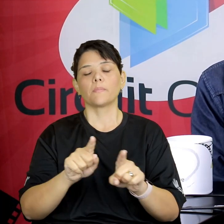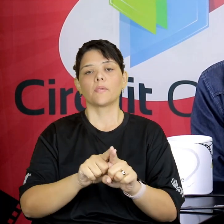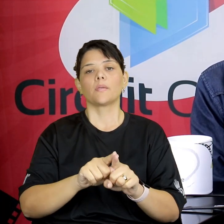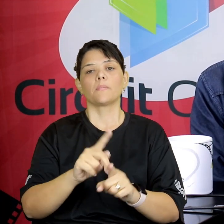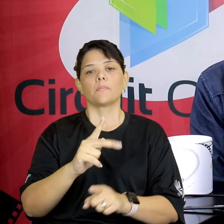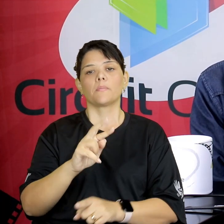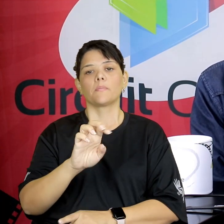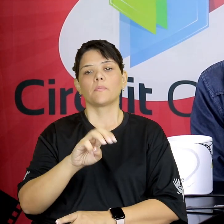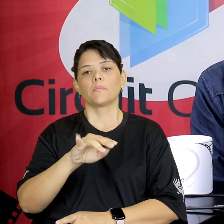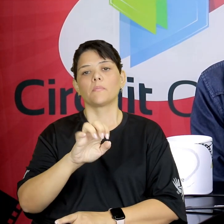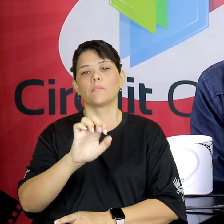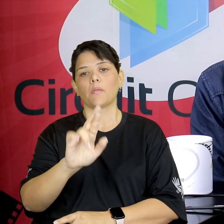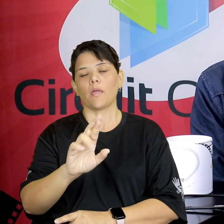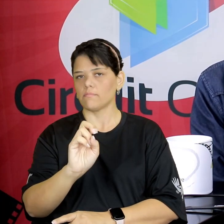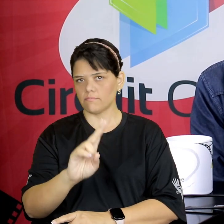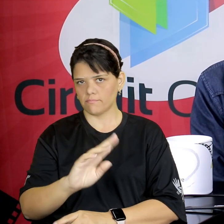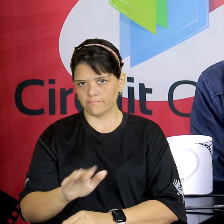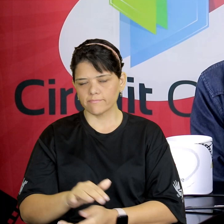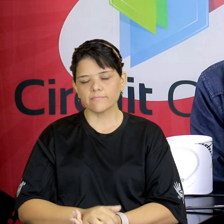Beleza?